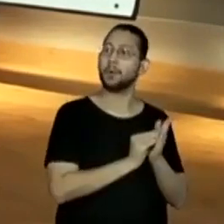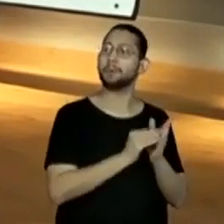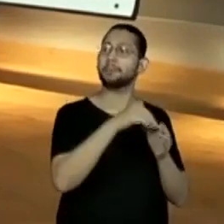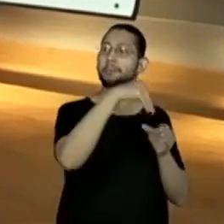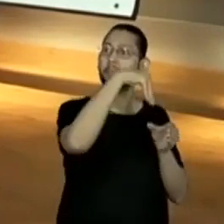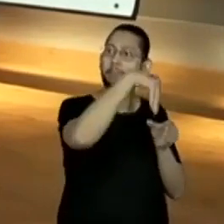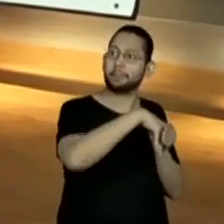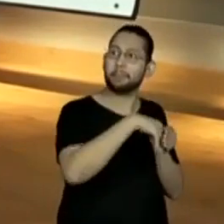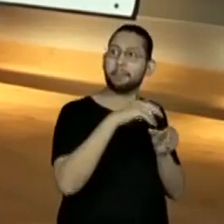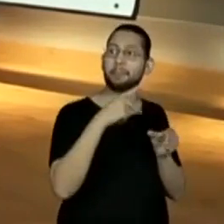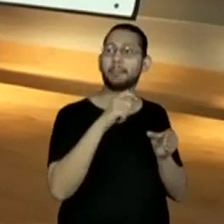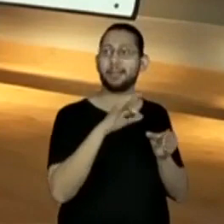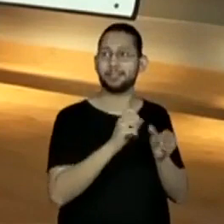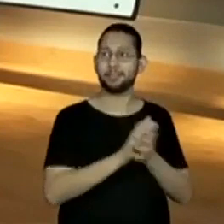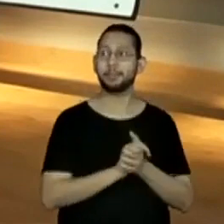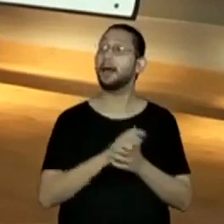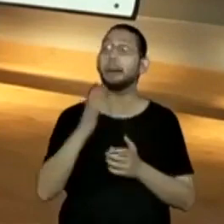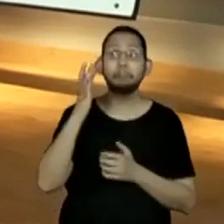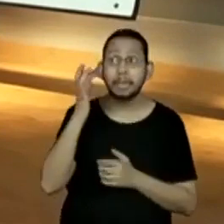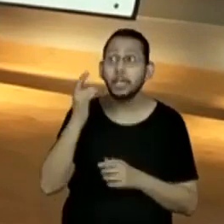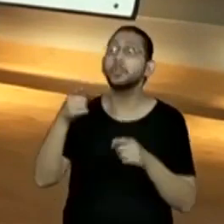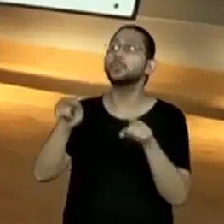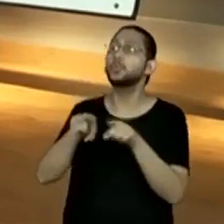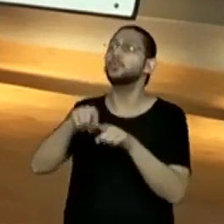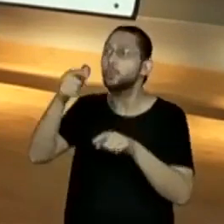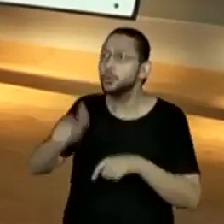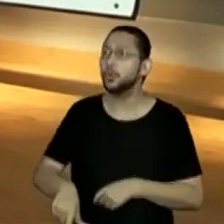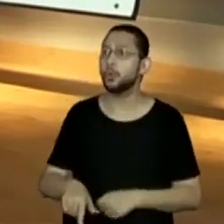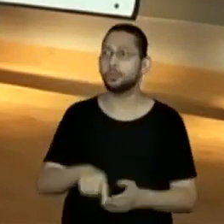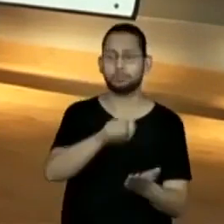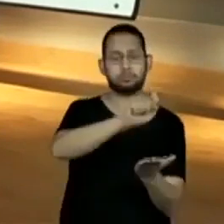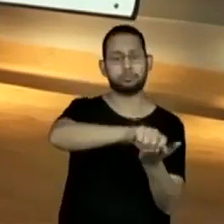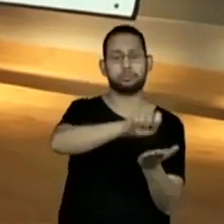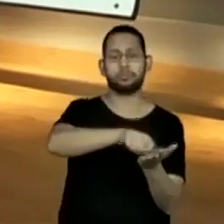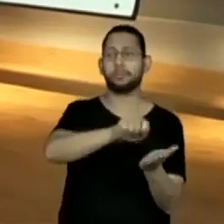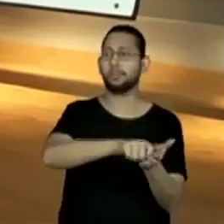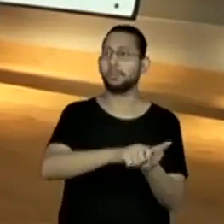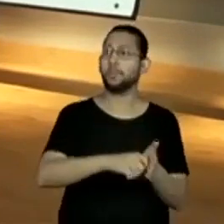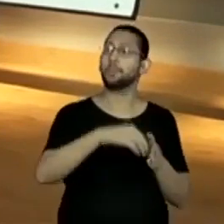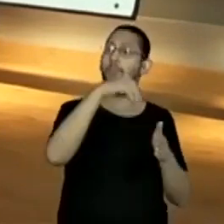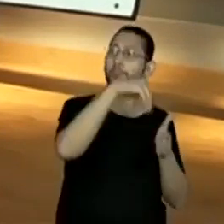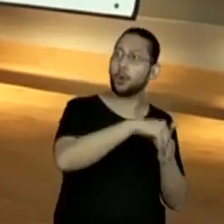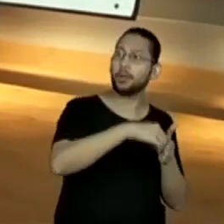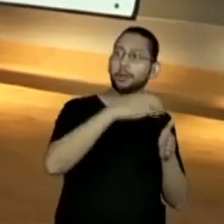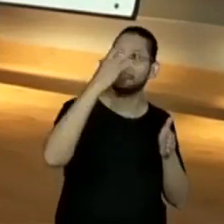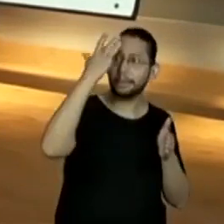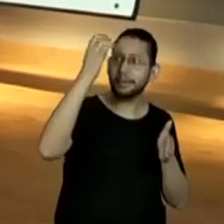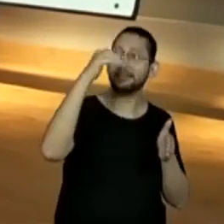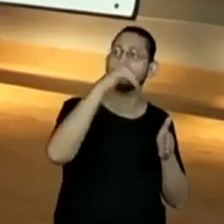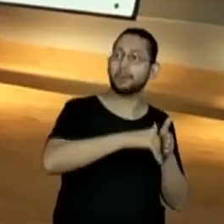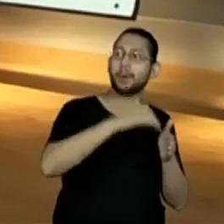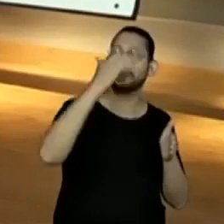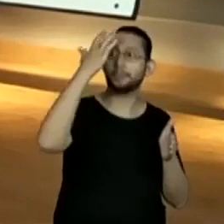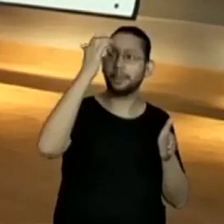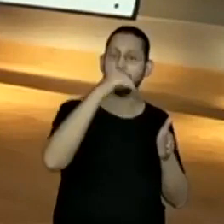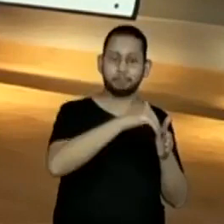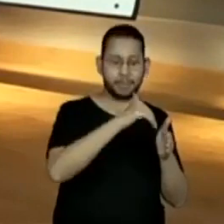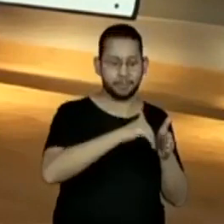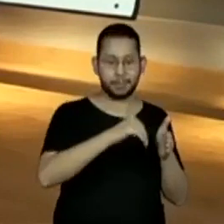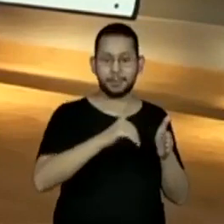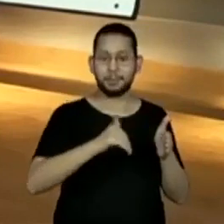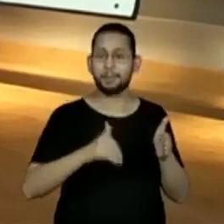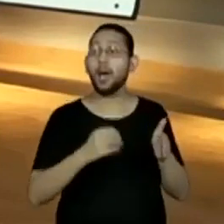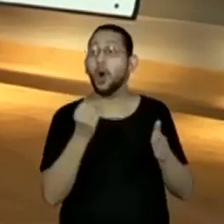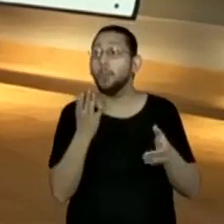Vai colocar uma data e vai guardar numa pasta. Por quê? Você vai elaborar e vai montar o portfólio da